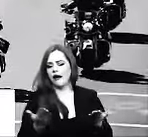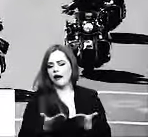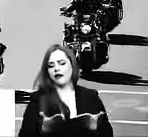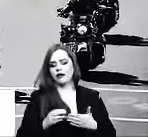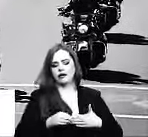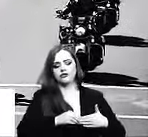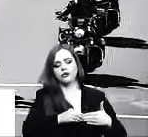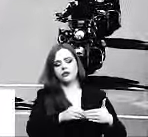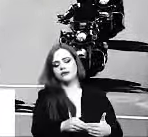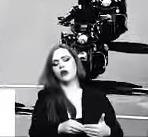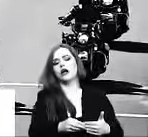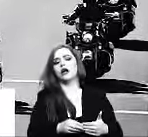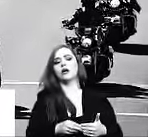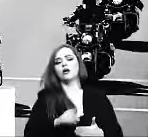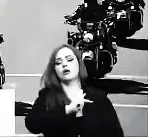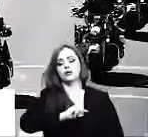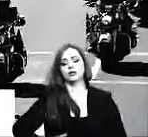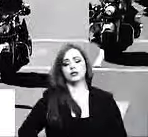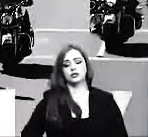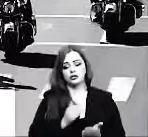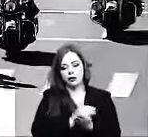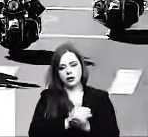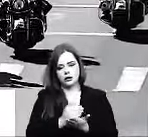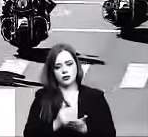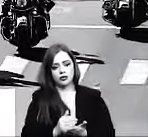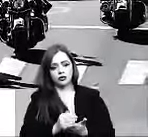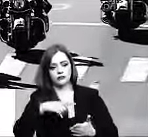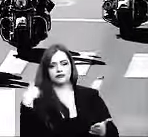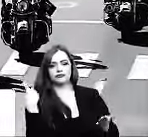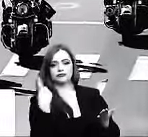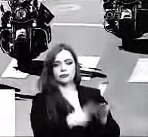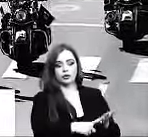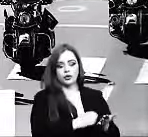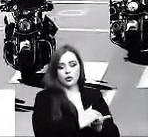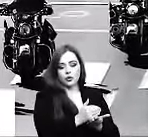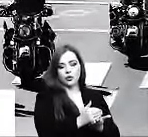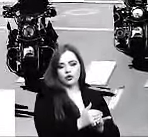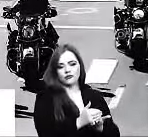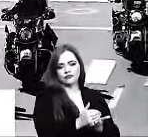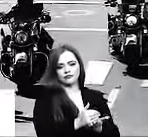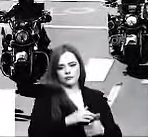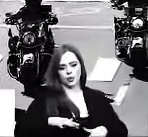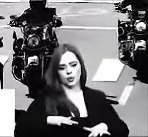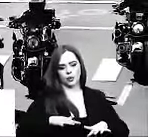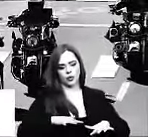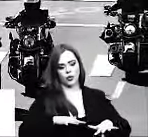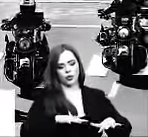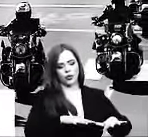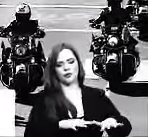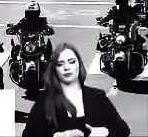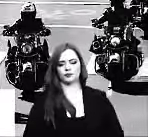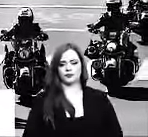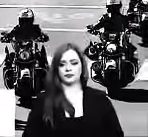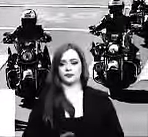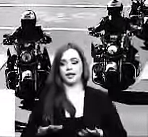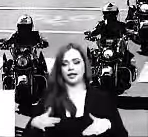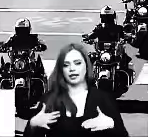ponto. Improviso é uma ova. E o PT não tentou botar panos quentes. Dobrou a aposta e depois